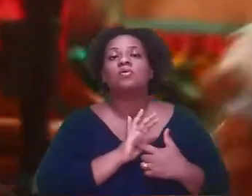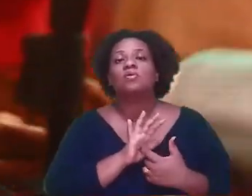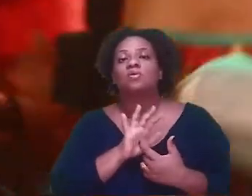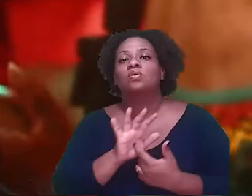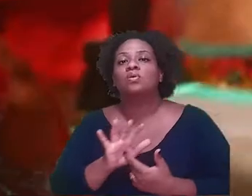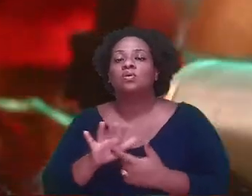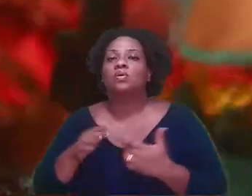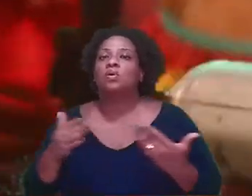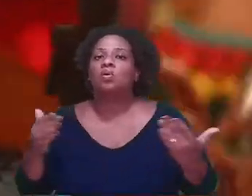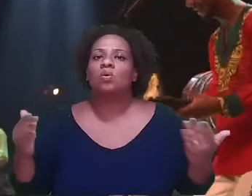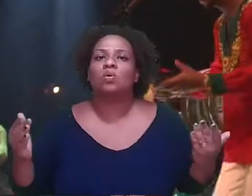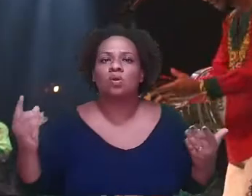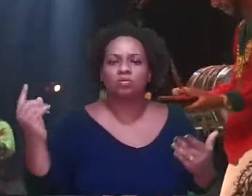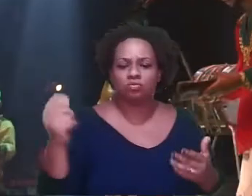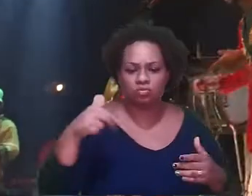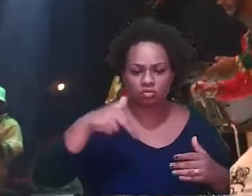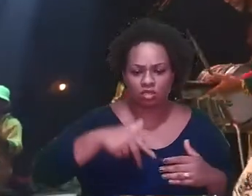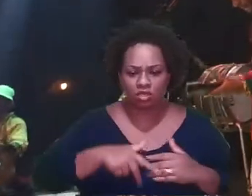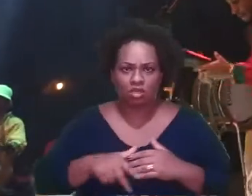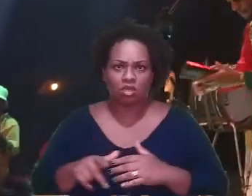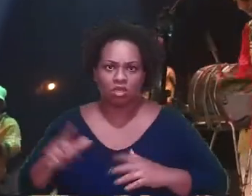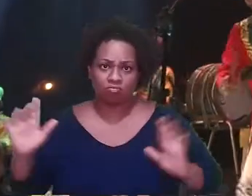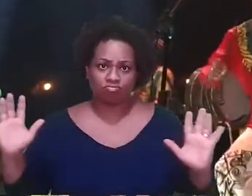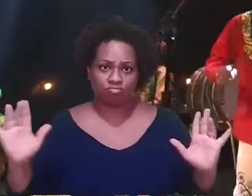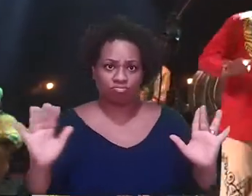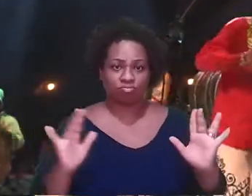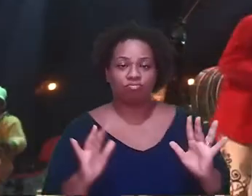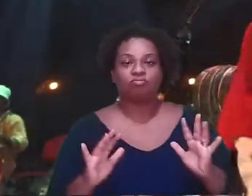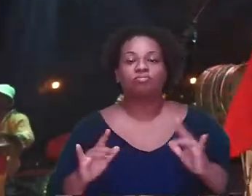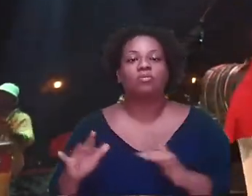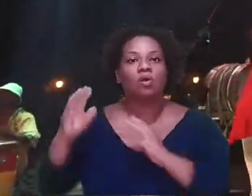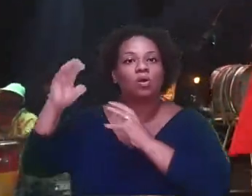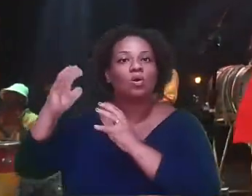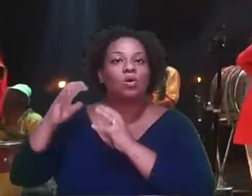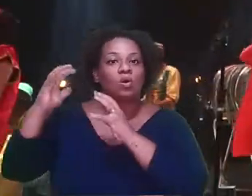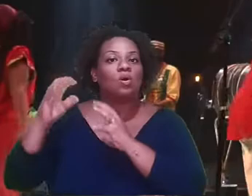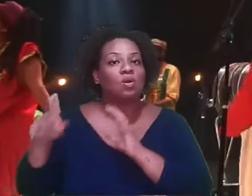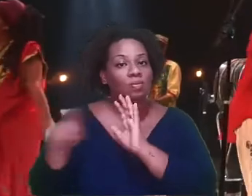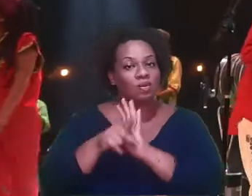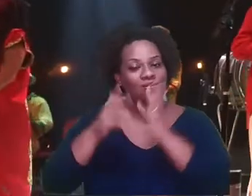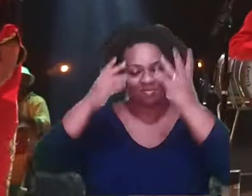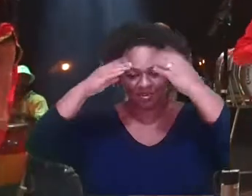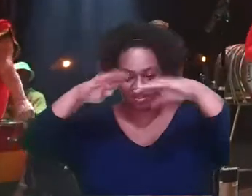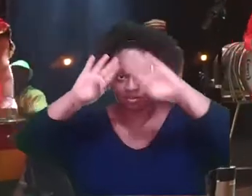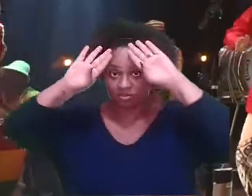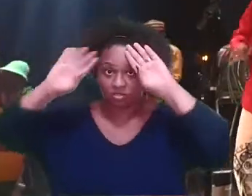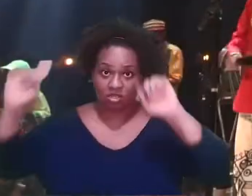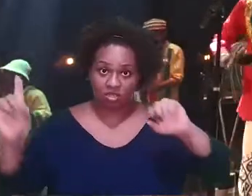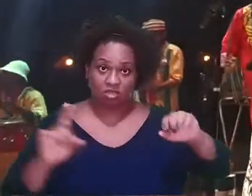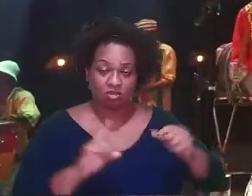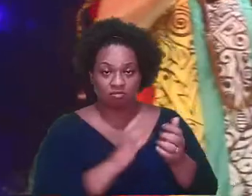Quando desce do seu coco, a mazuca vadiou. O coco vem da jurema, mexa se